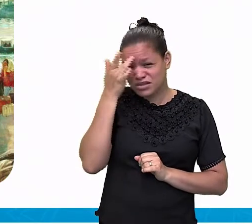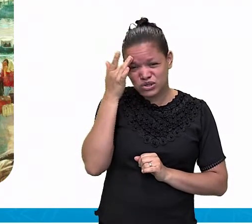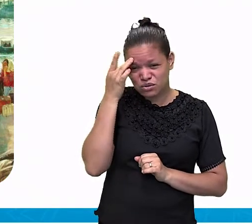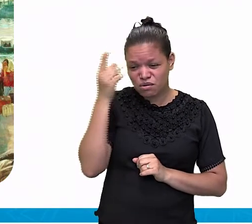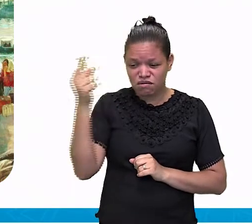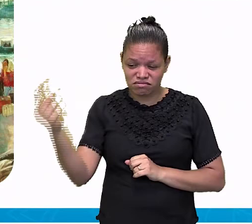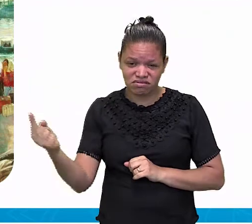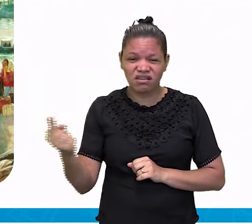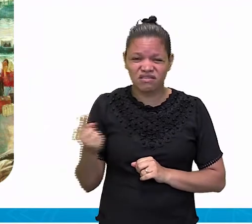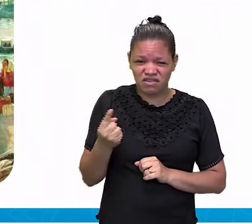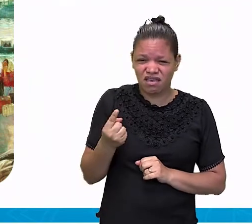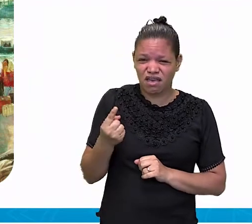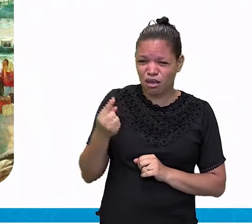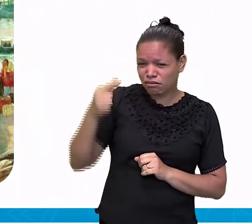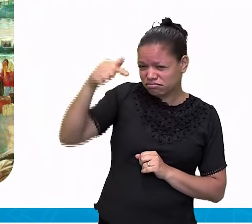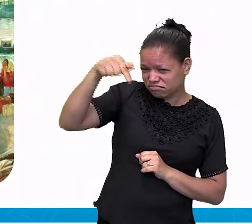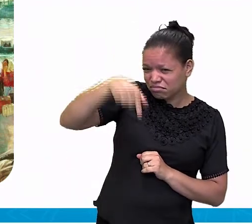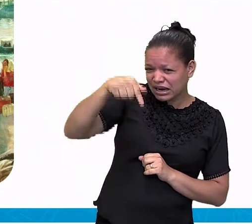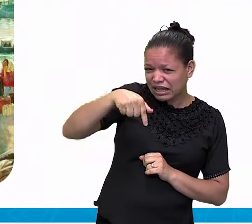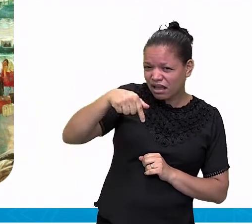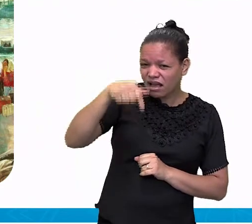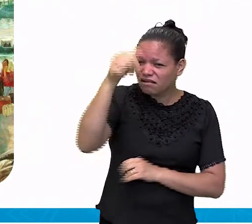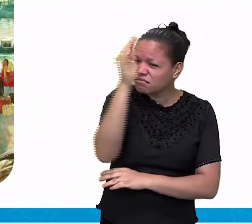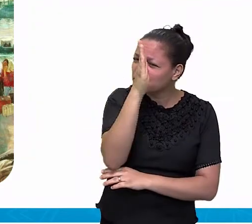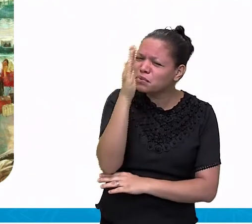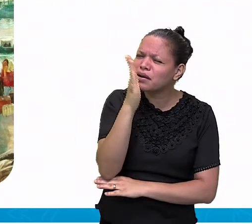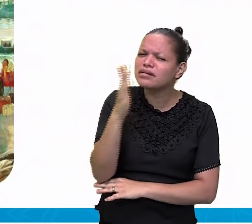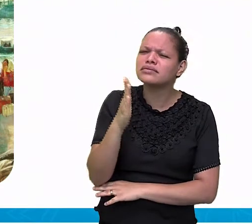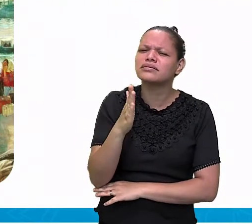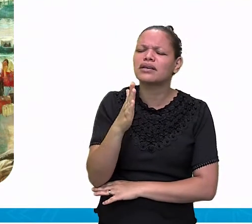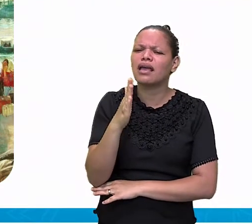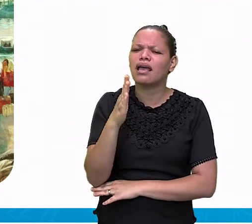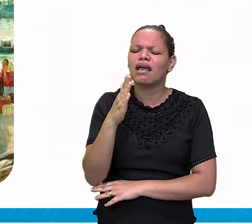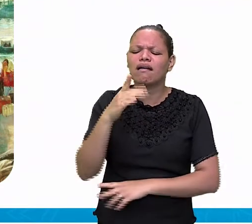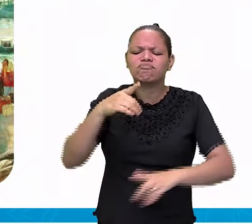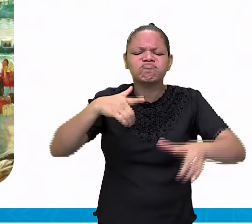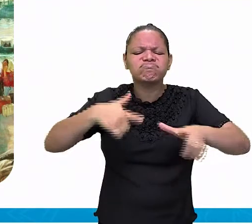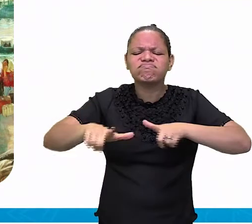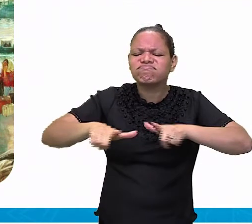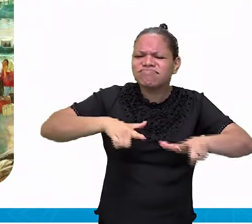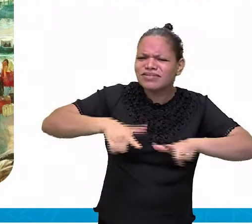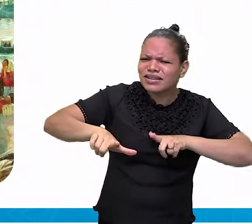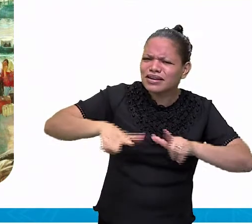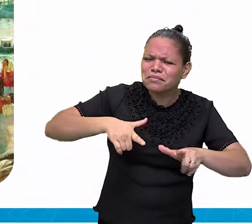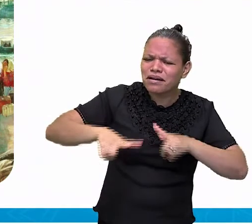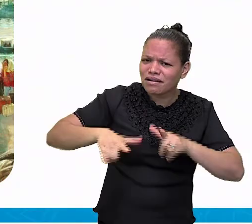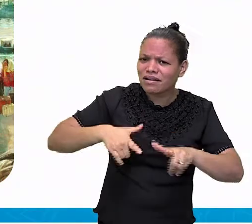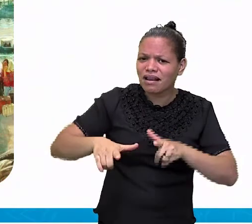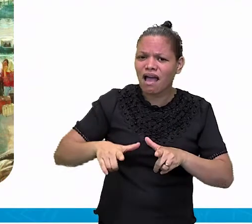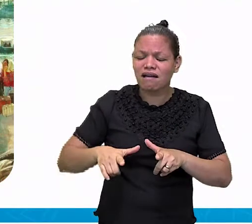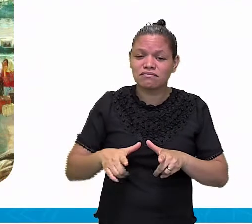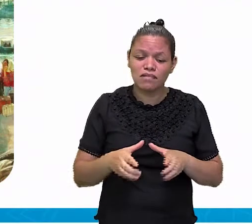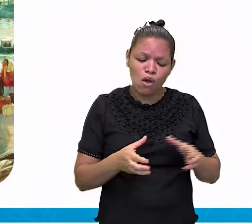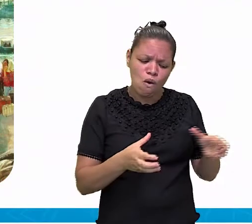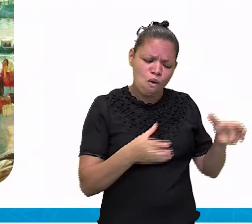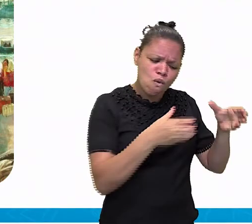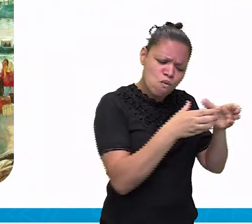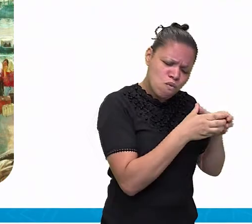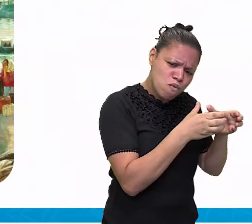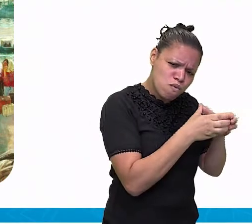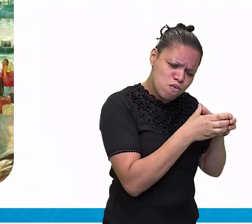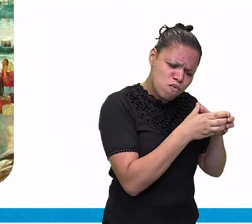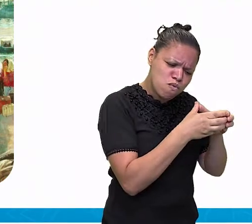também trabalho. E nós conseguimos perceber hoje que os imigrantes, eles se concentram em vários pontos do nosso